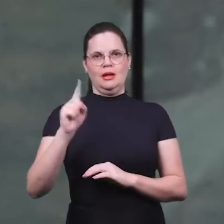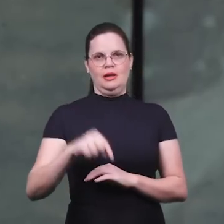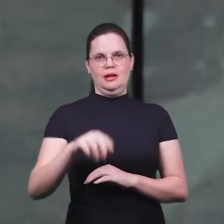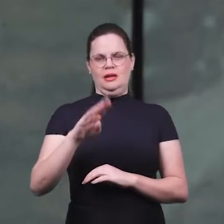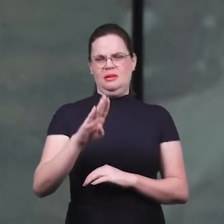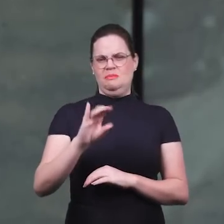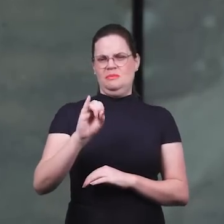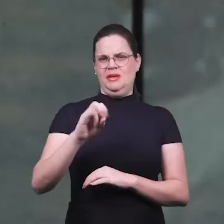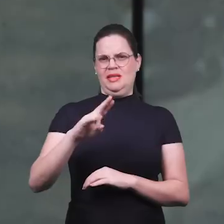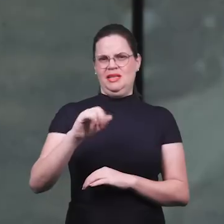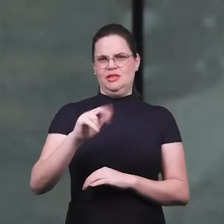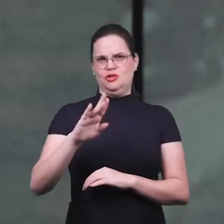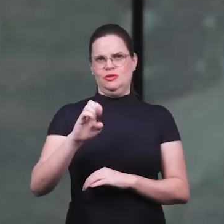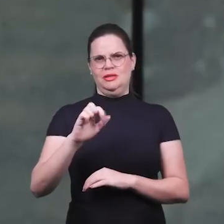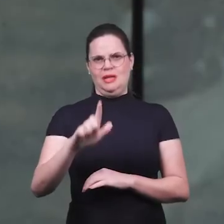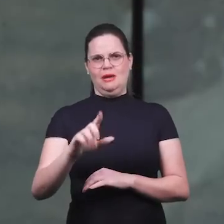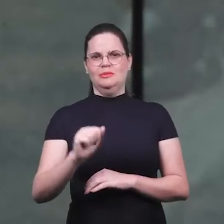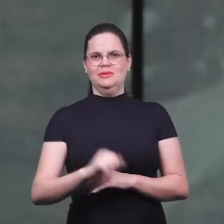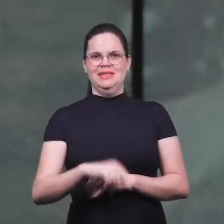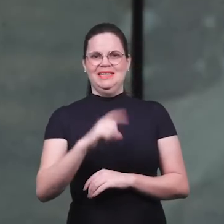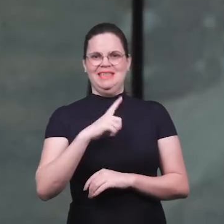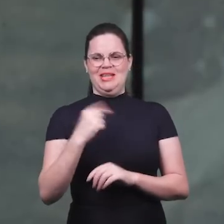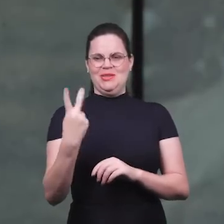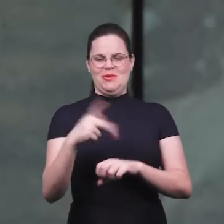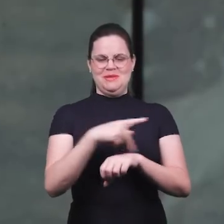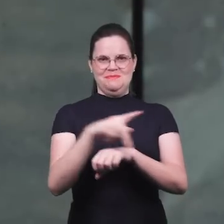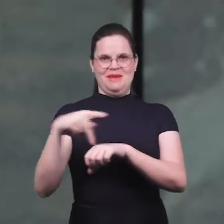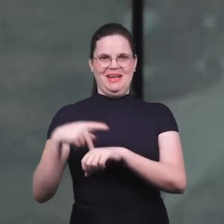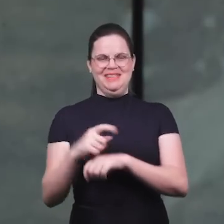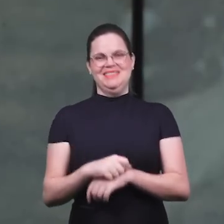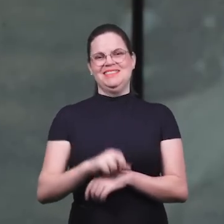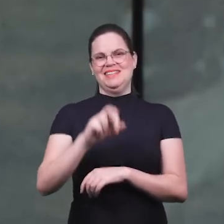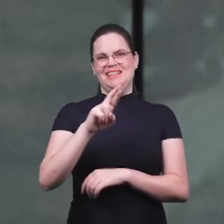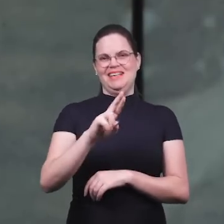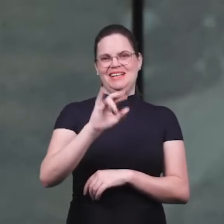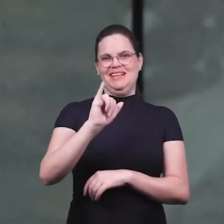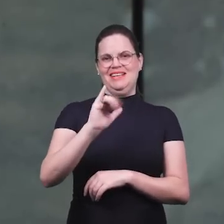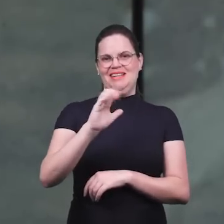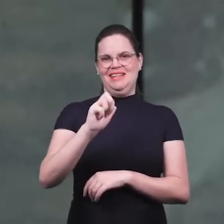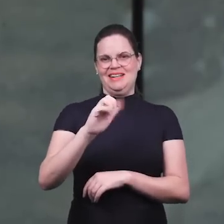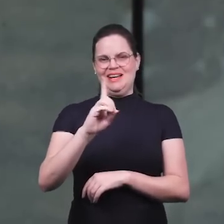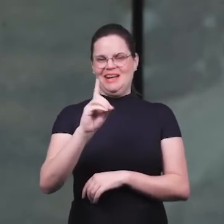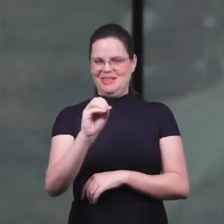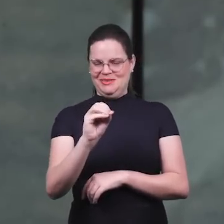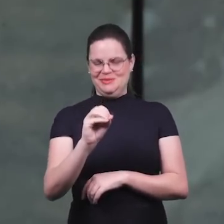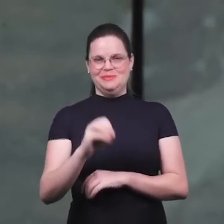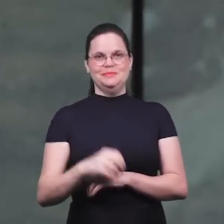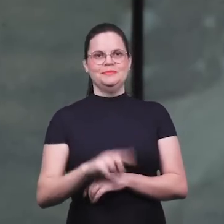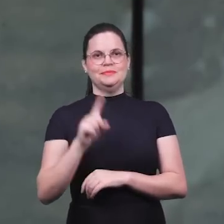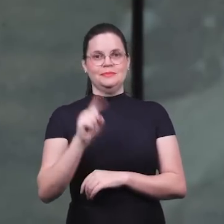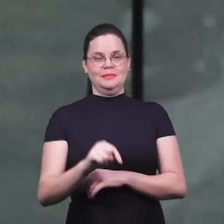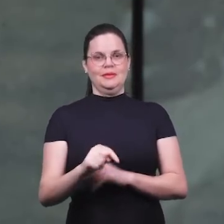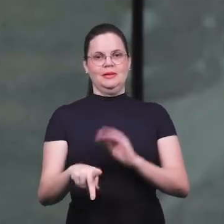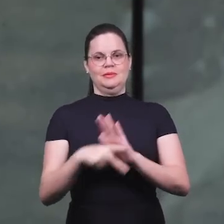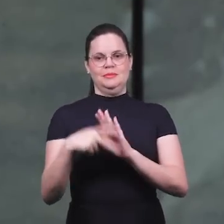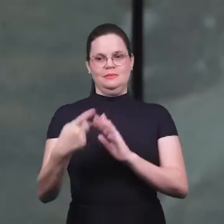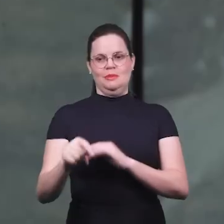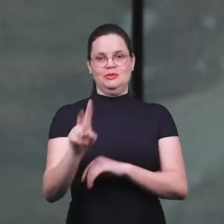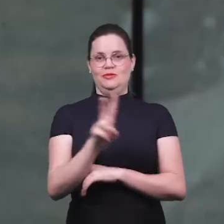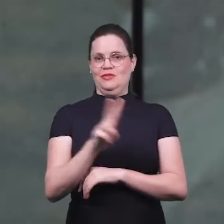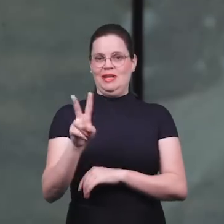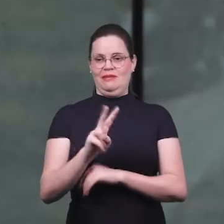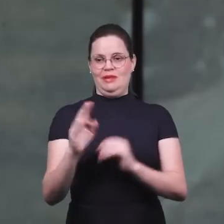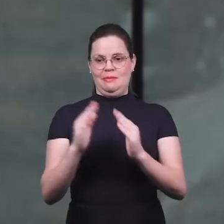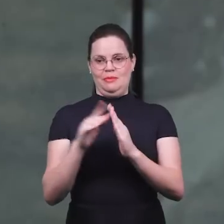binacional. O nome dele é Ricardo Chamon Ribeiro, Ricardinho, como a gente conhece aqui carinhosamente. Ele é de Jaburuna 2,